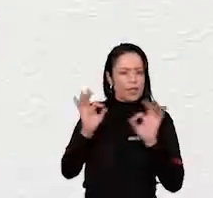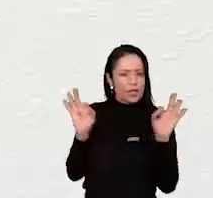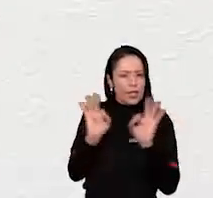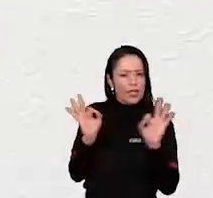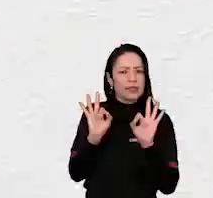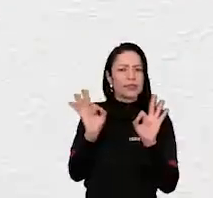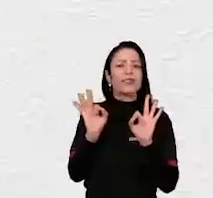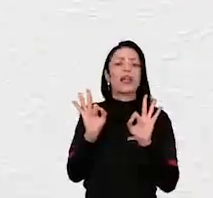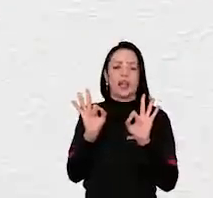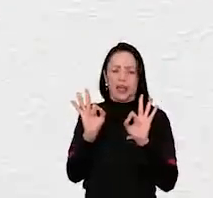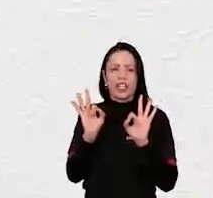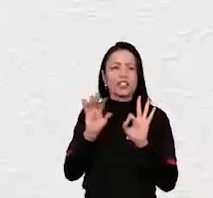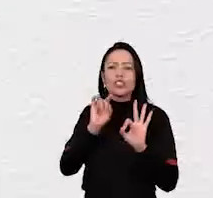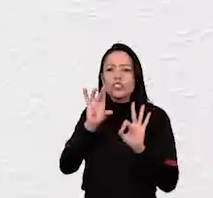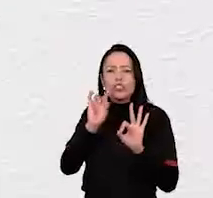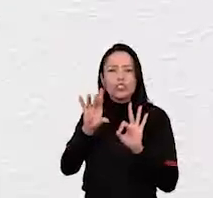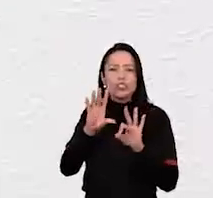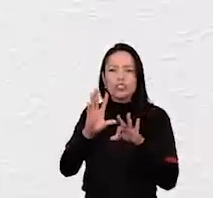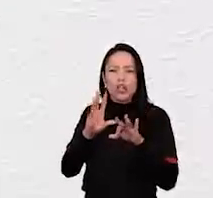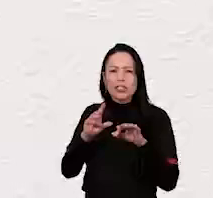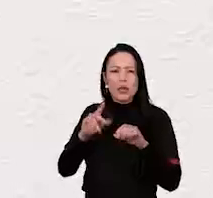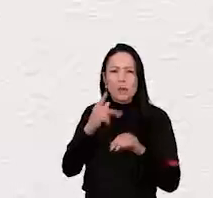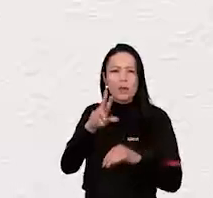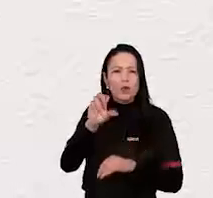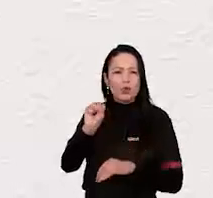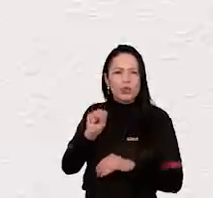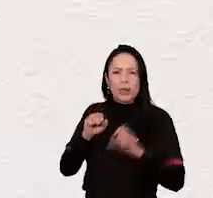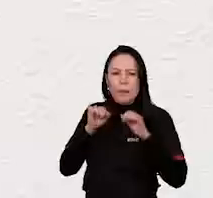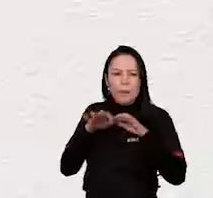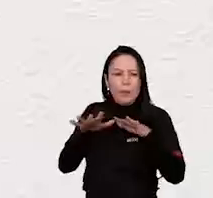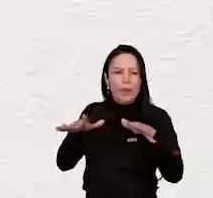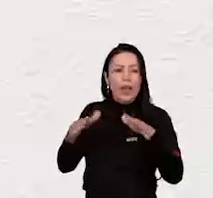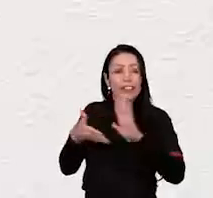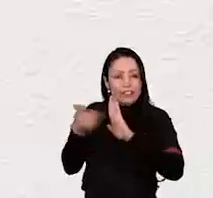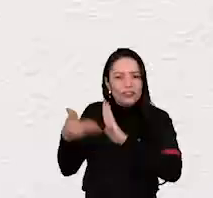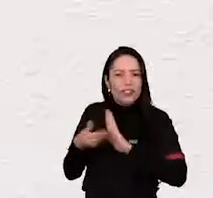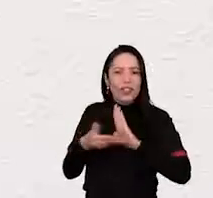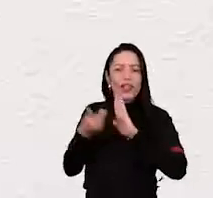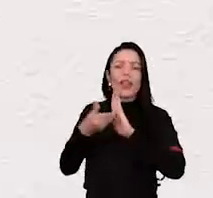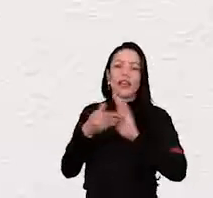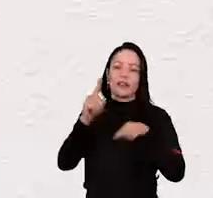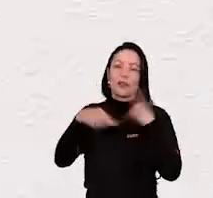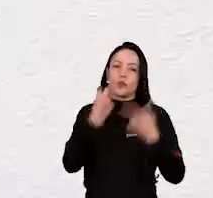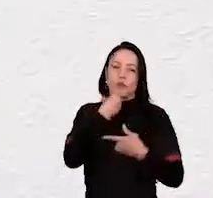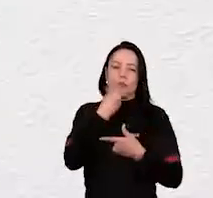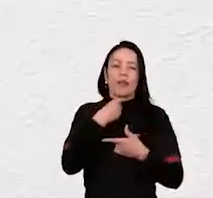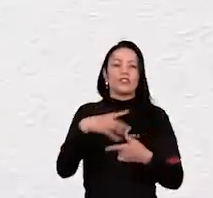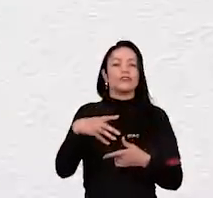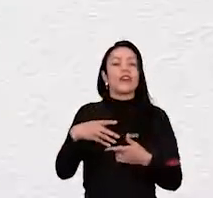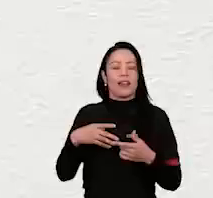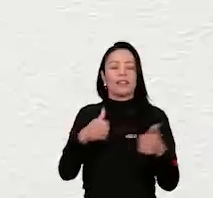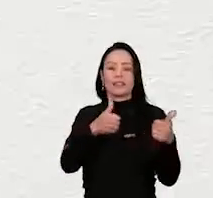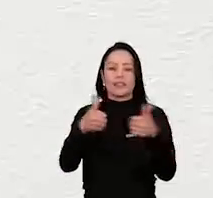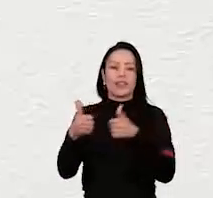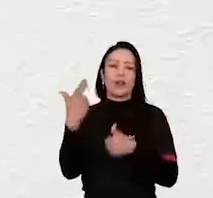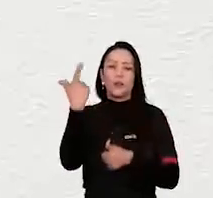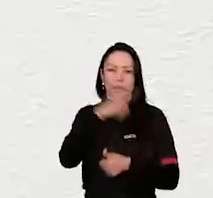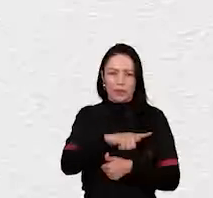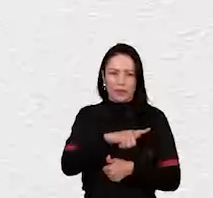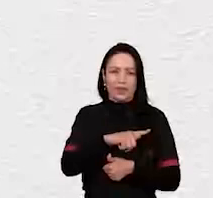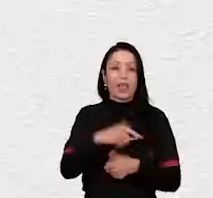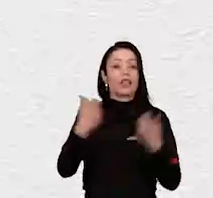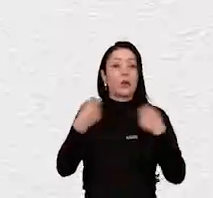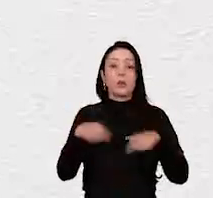é realmente uma prima infecção, e você tira tudo isso de lá, você vai ter uma boa absorção dessa medicação, sem chegar em